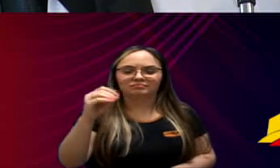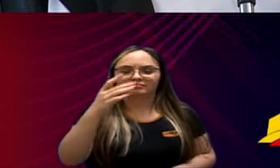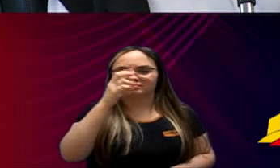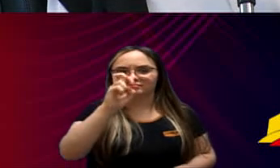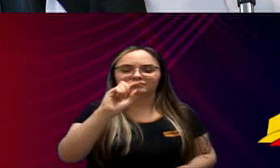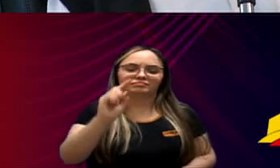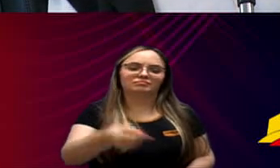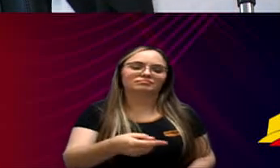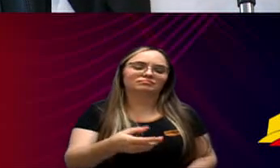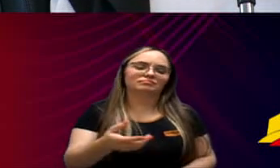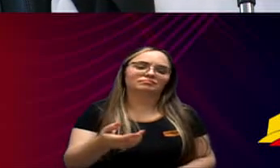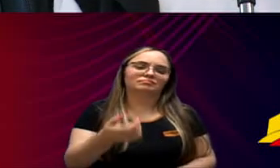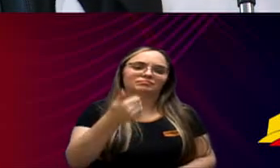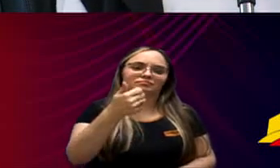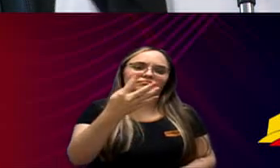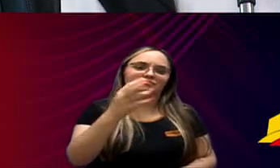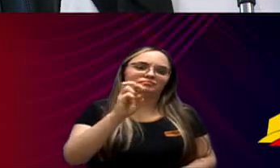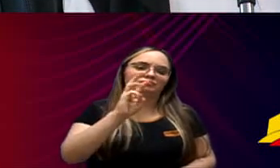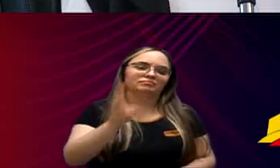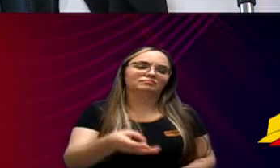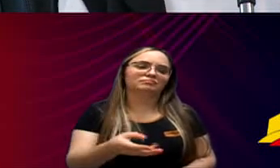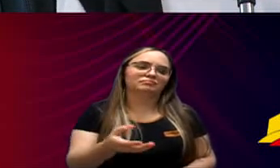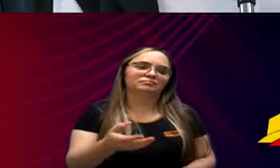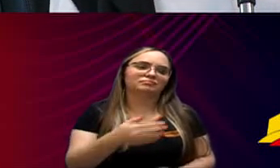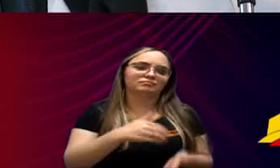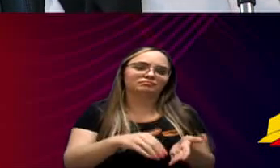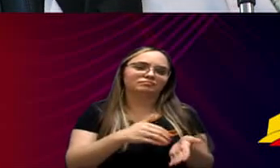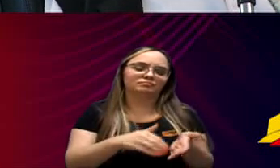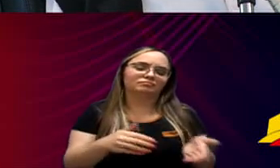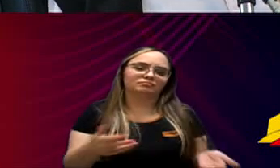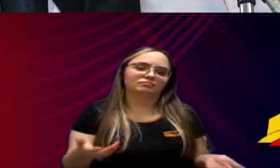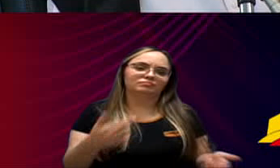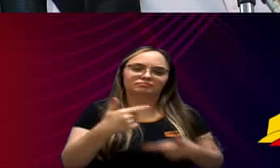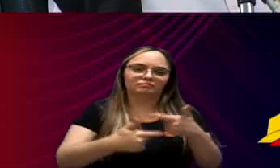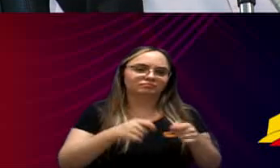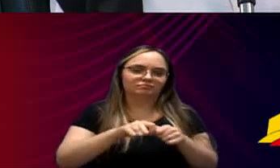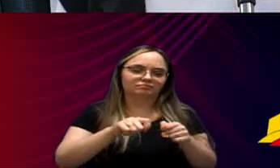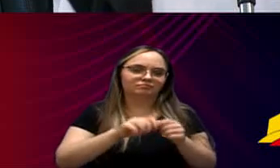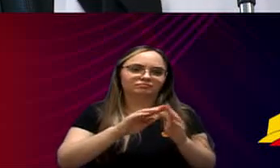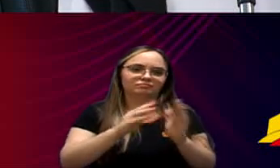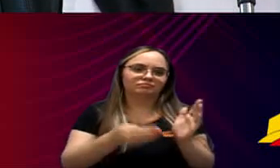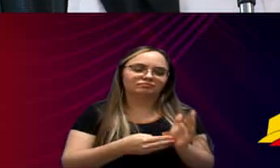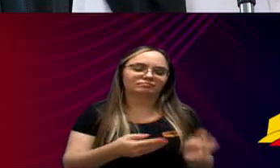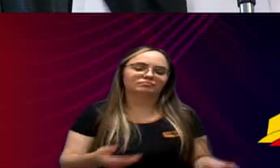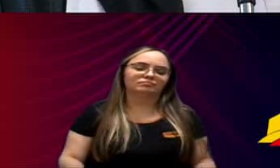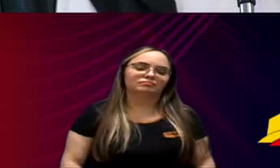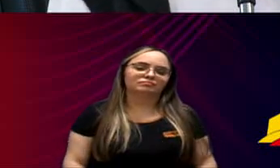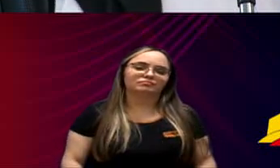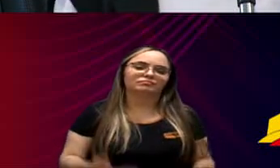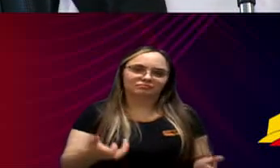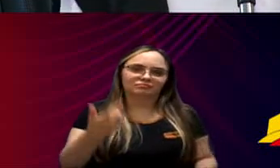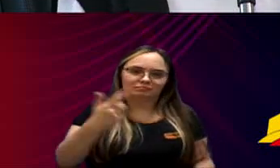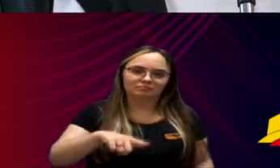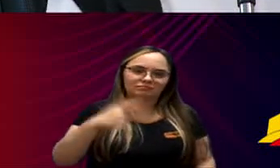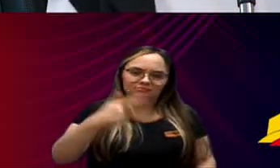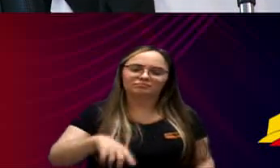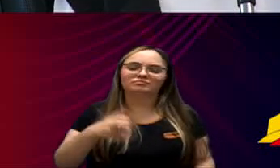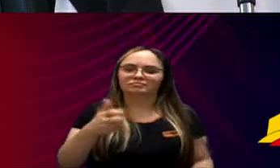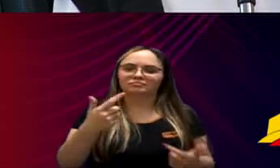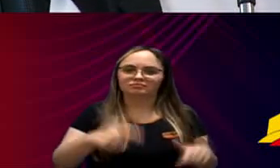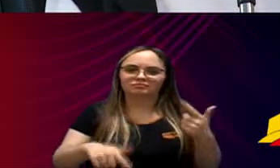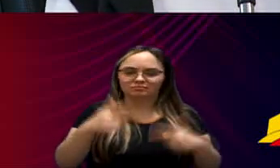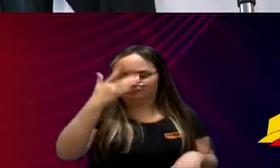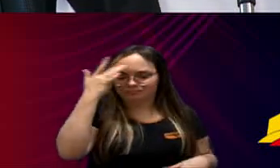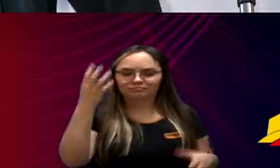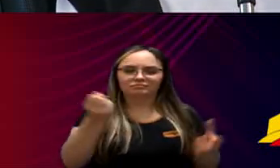685 milhões, ficando 145 milhões para o secretário fazer todo tipo de trabalho. Tem uma pergunta concreta. E ainda querem mais, querem concurso, querem